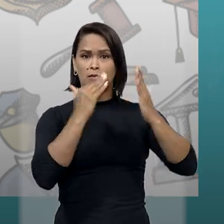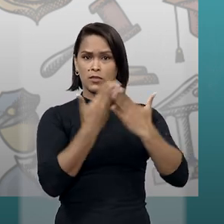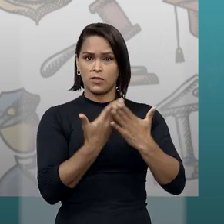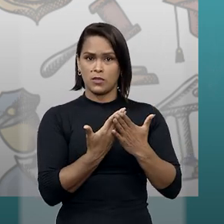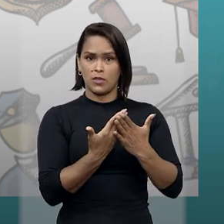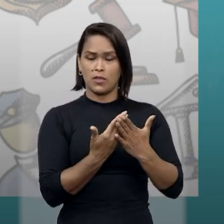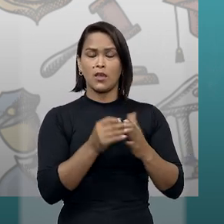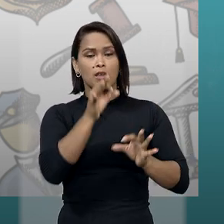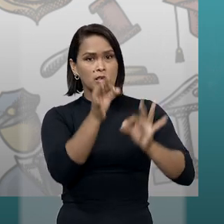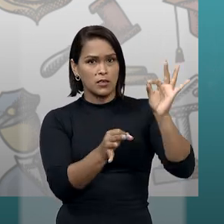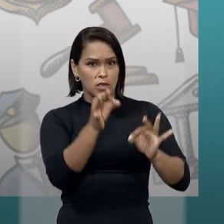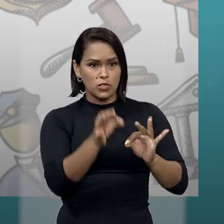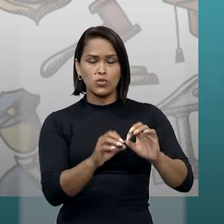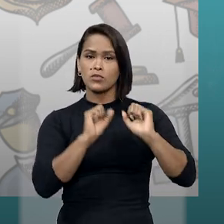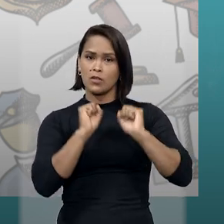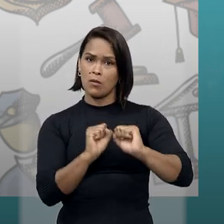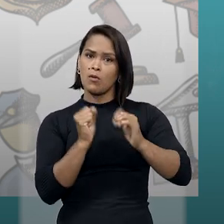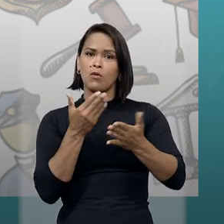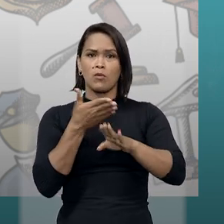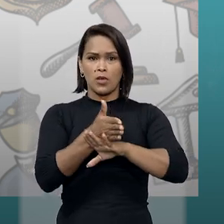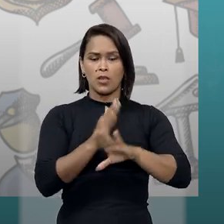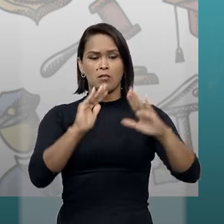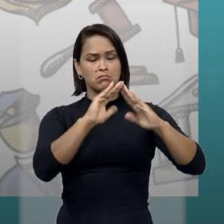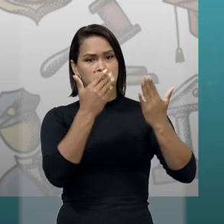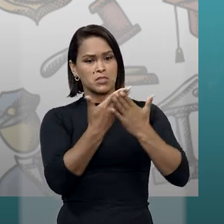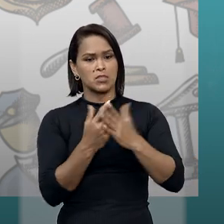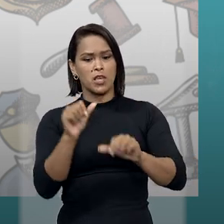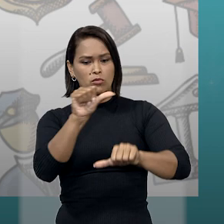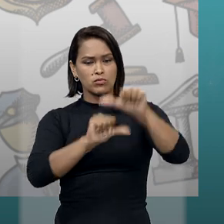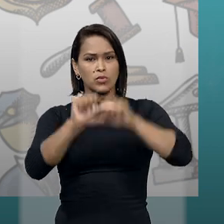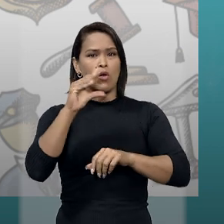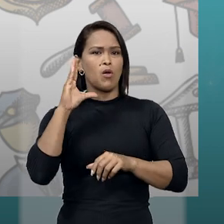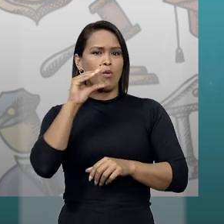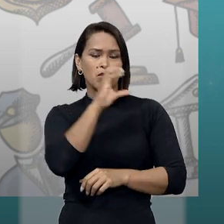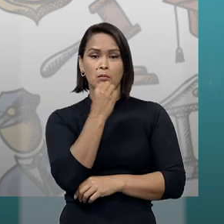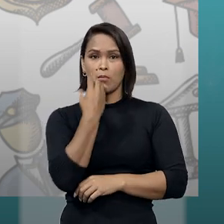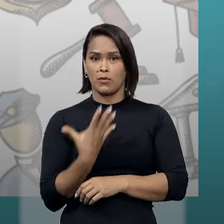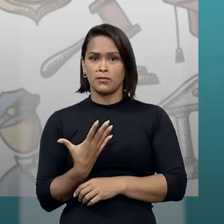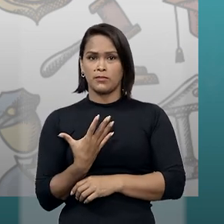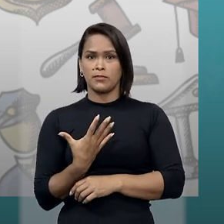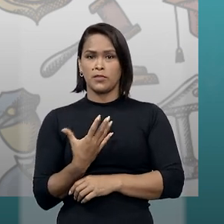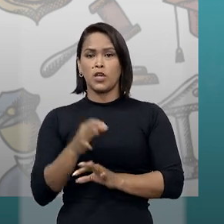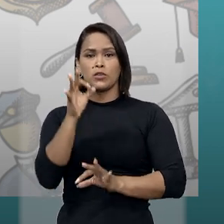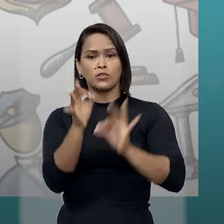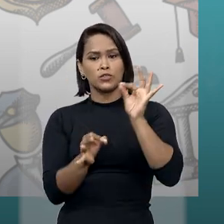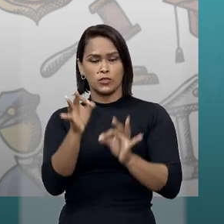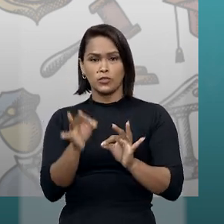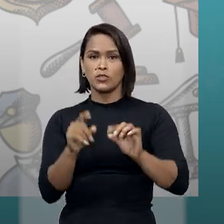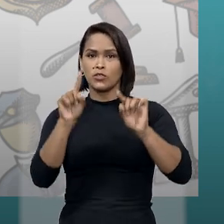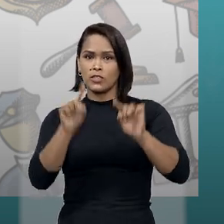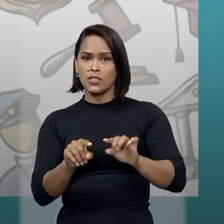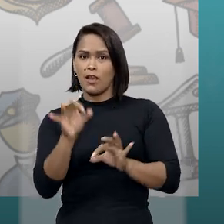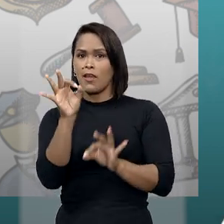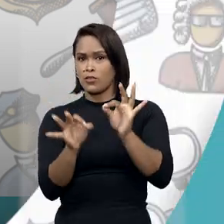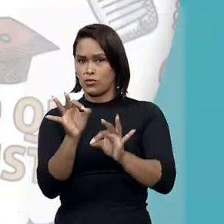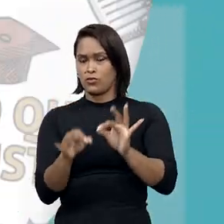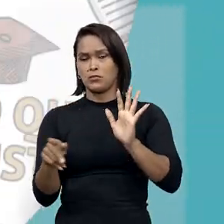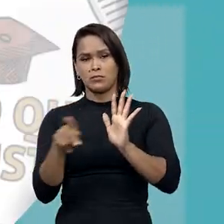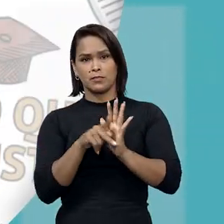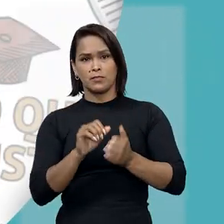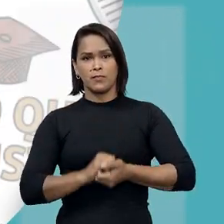escola e é justo ela ir para a escola para ela crescer e se tornar um adulto bom. Justiça, ser